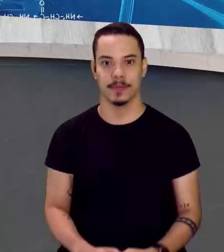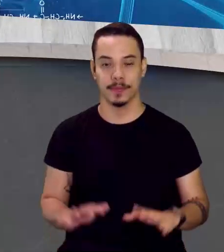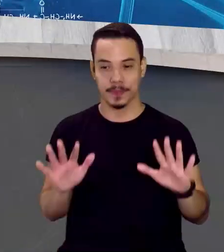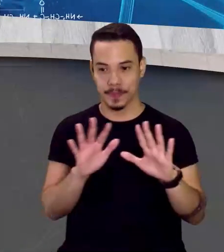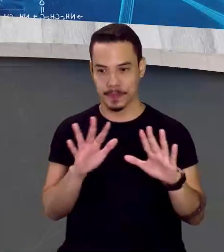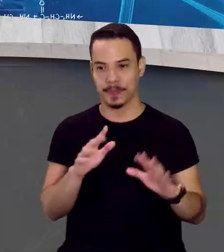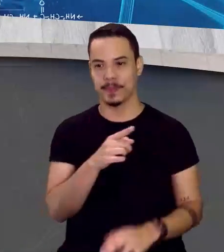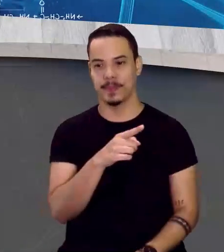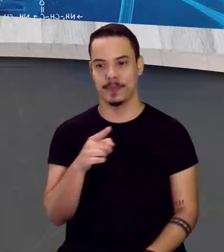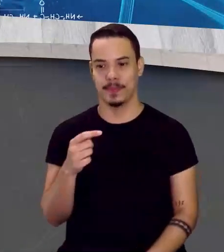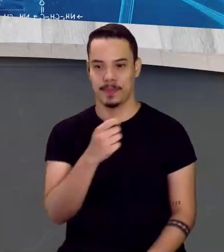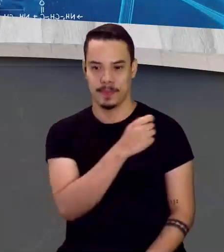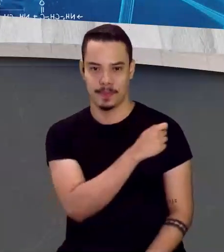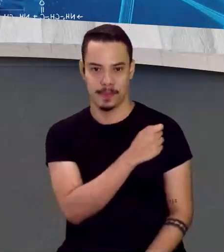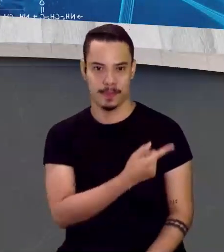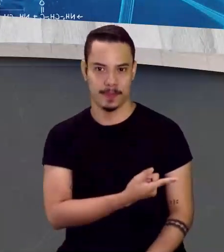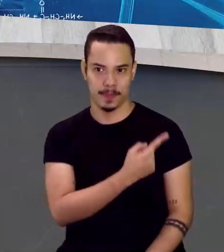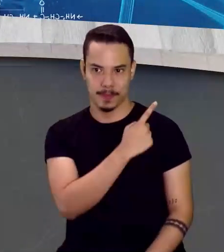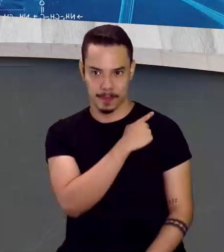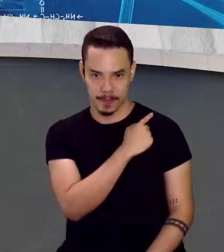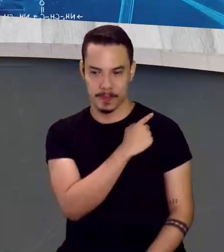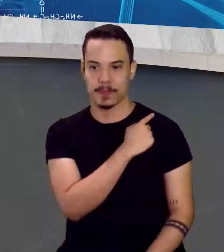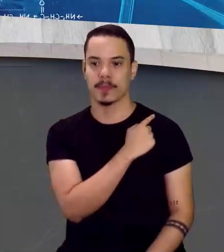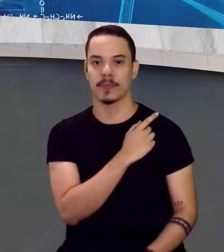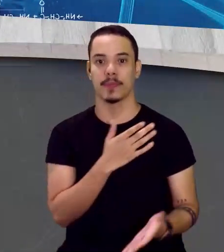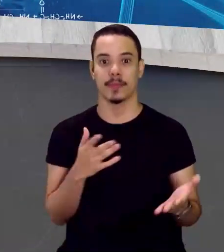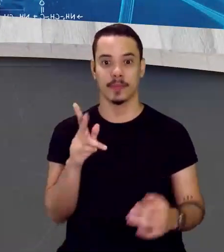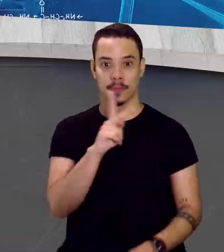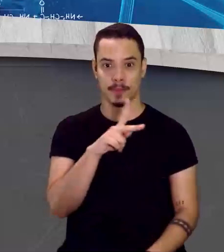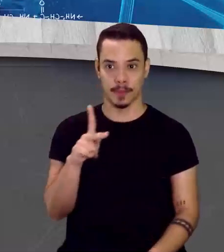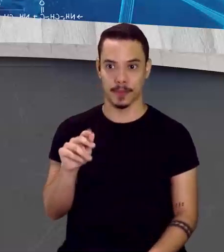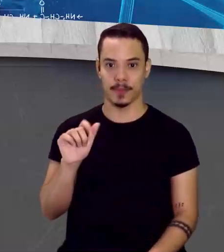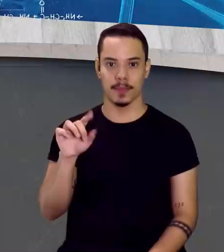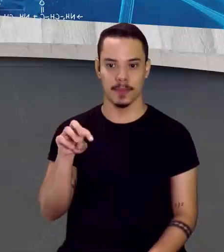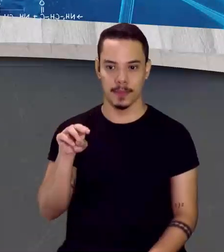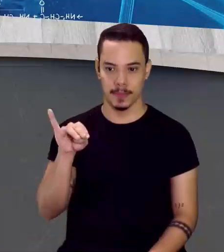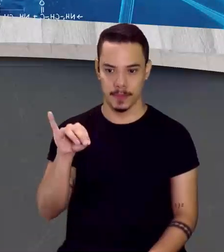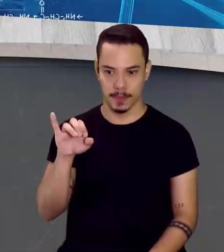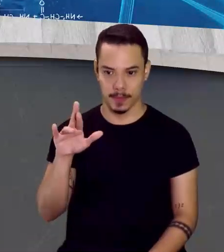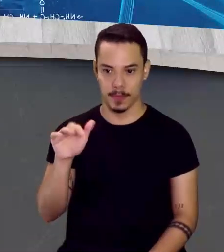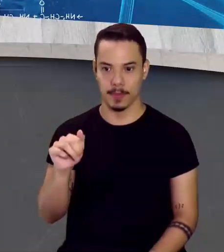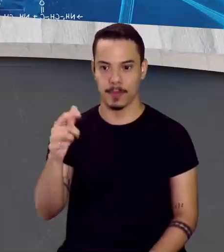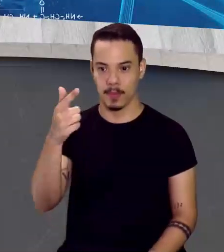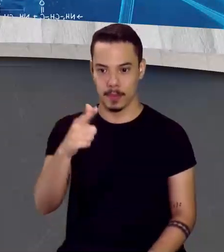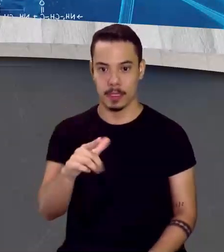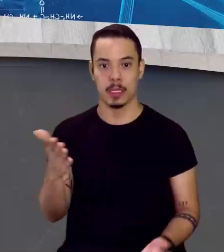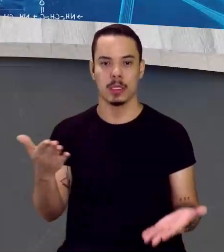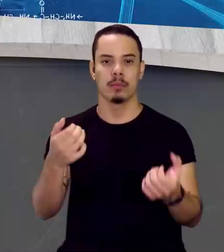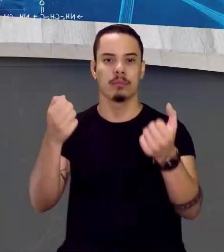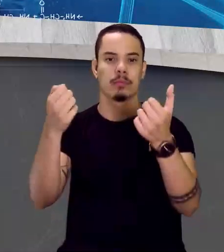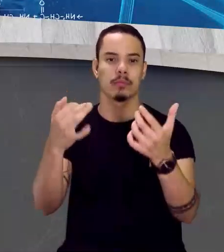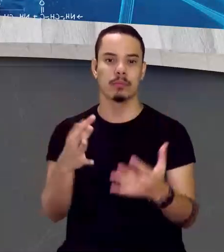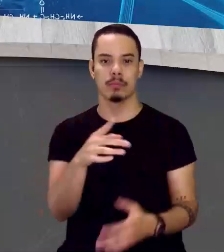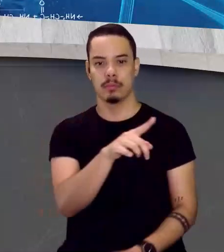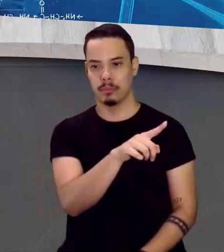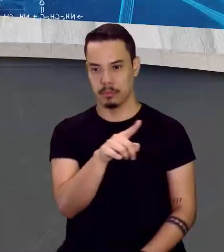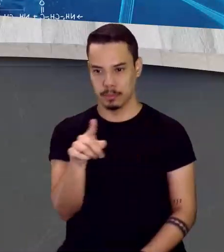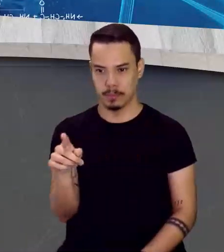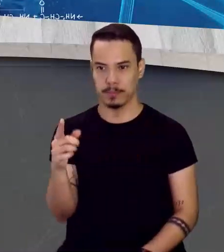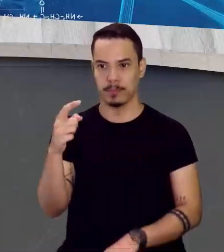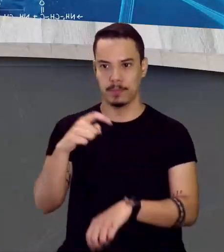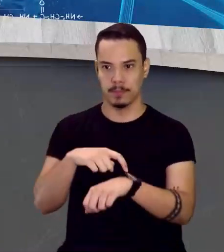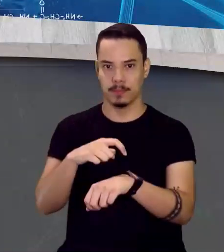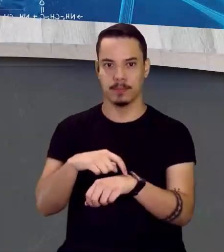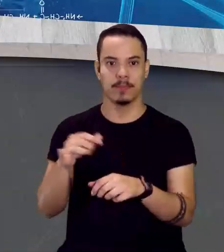Olá, meu caro aluno do primeiro ano do ensino médio. Aqui é o professor Almeida. Estou trazendo para você, nesse momento, mais uma aula